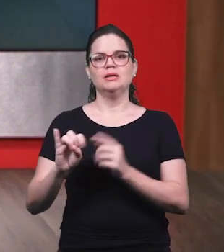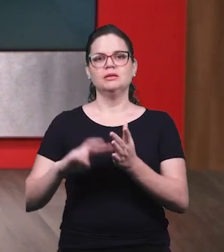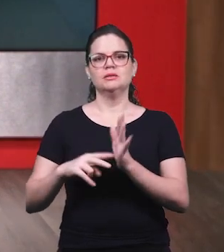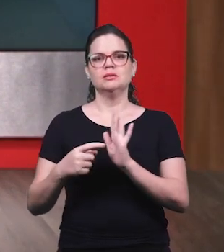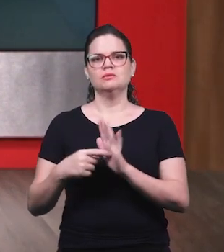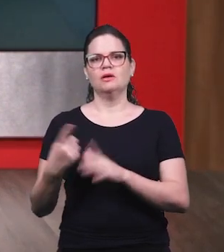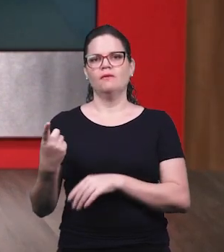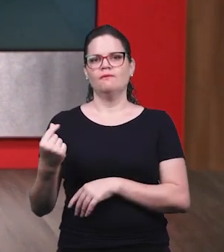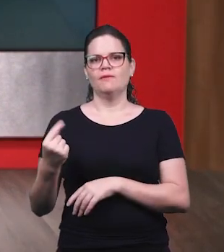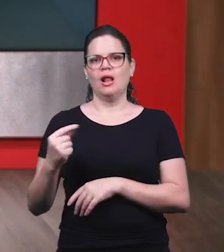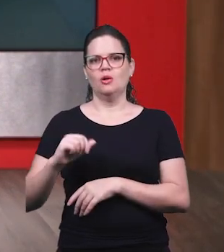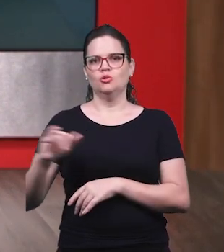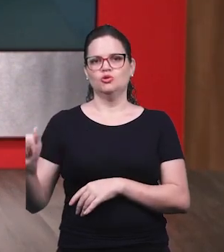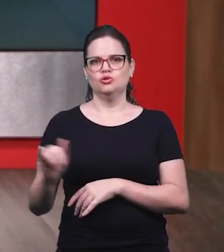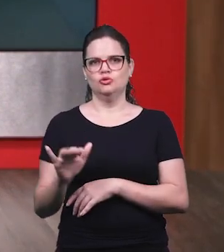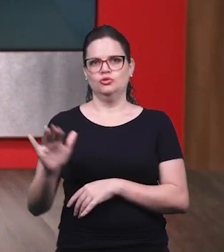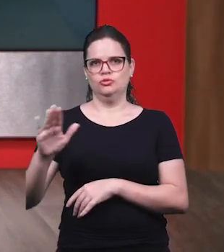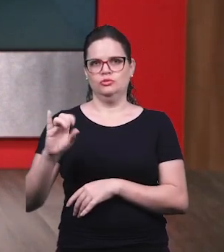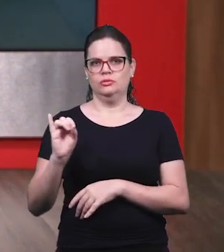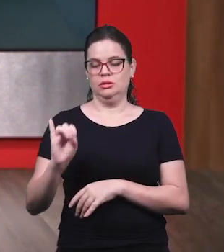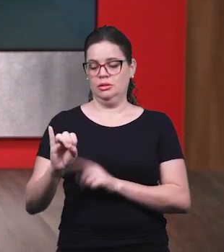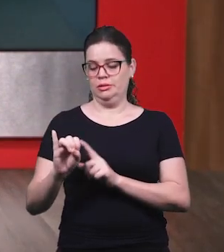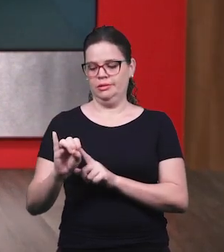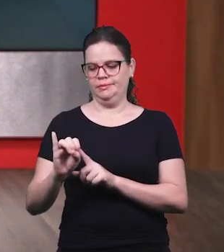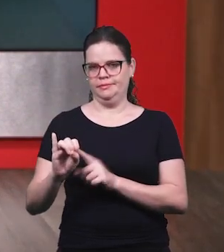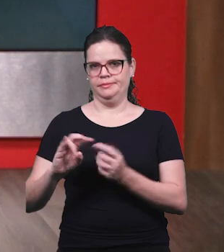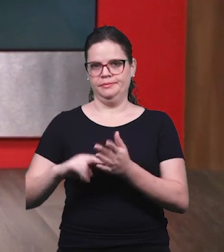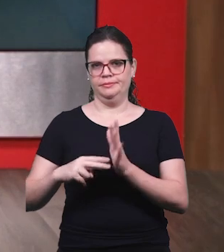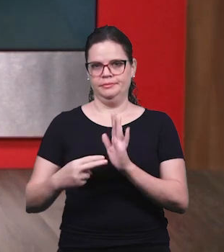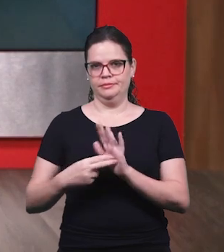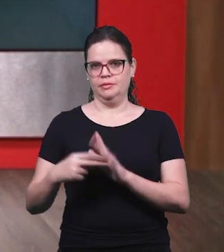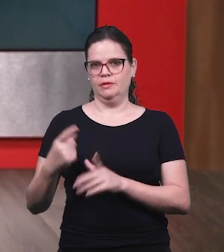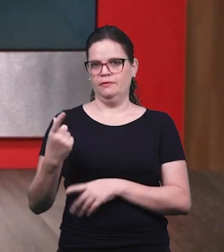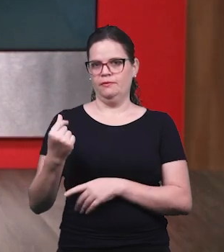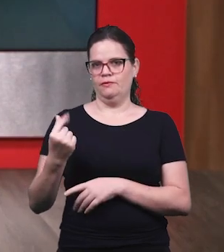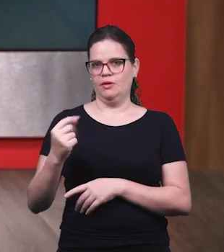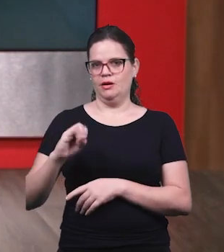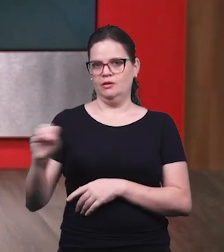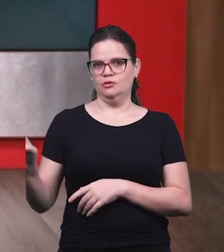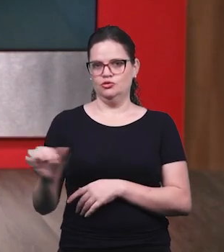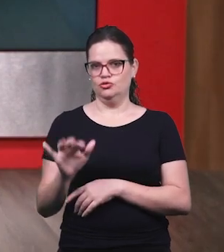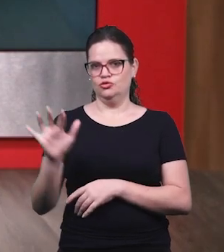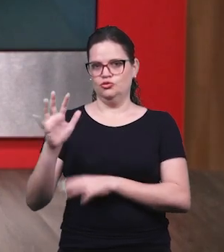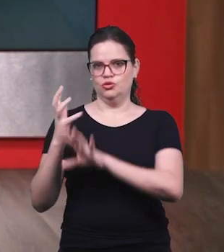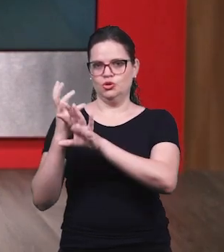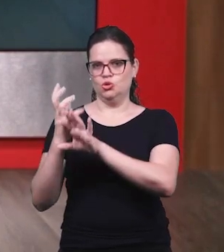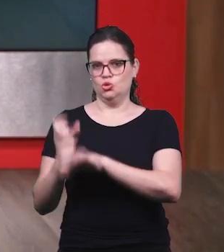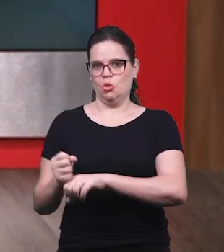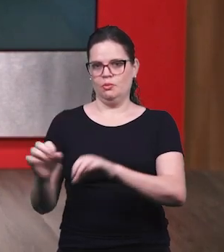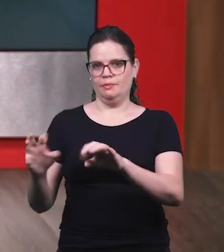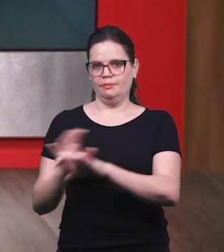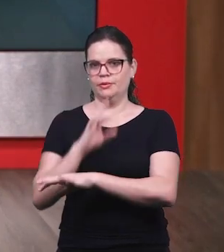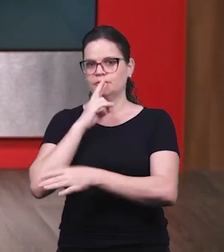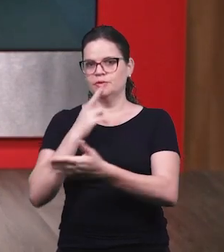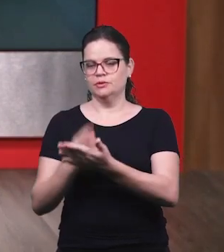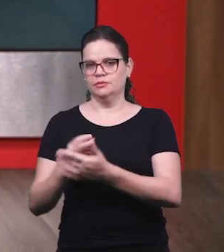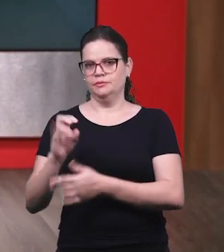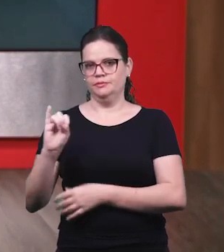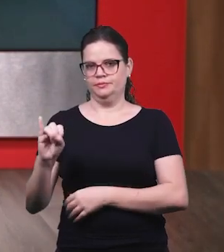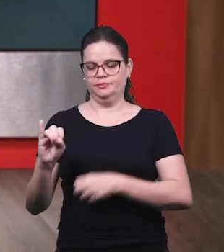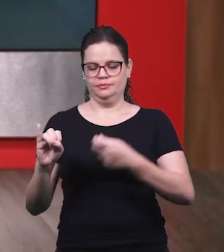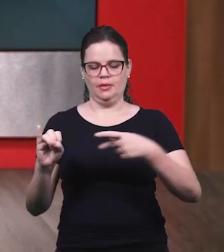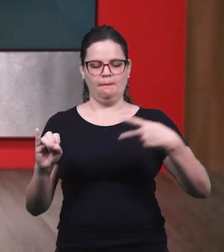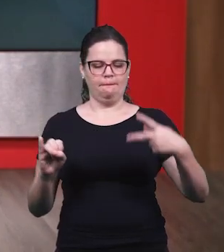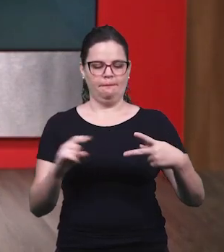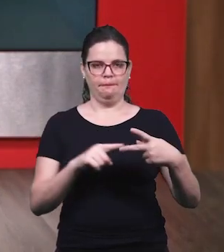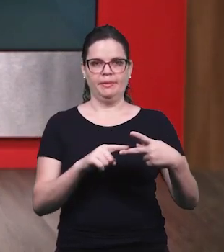acumulado dos juros. I é o valor monetário acumulado dos juros. P é o